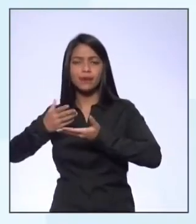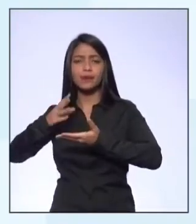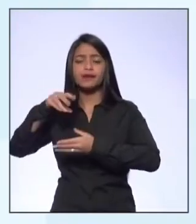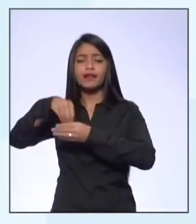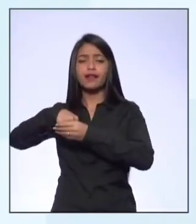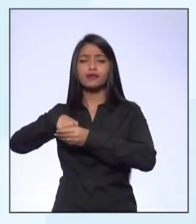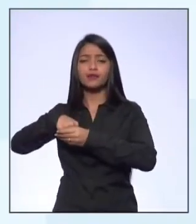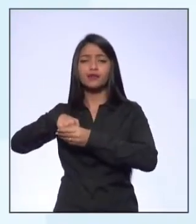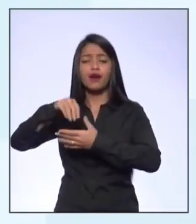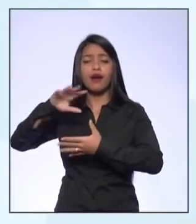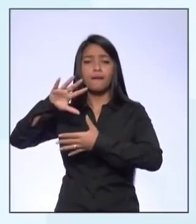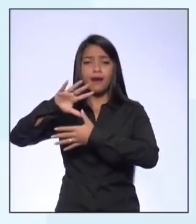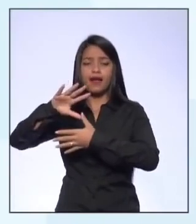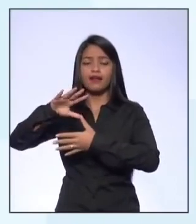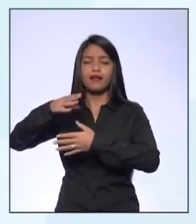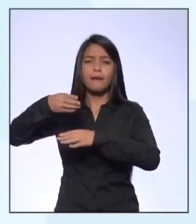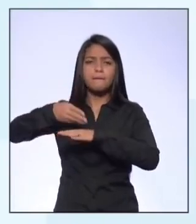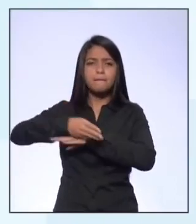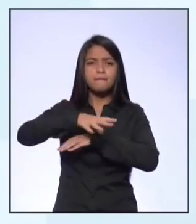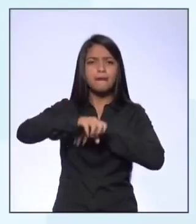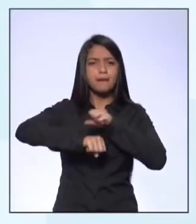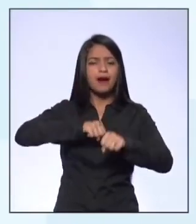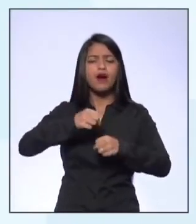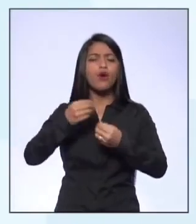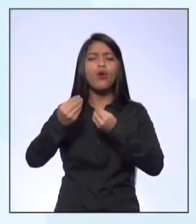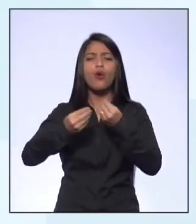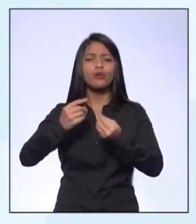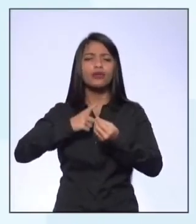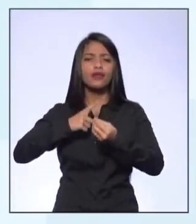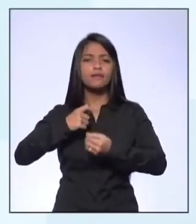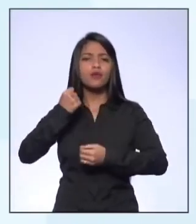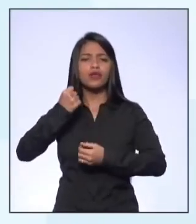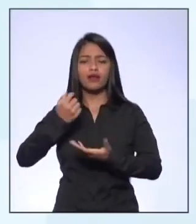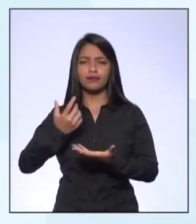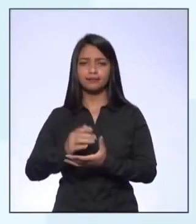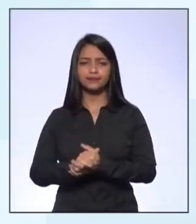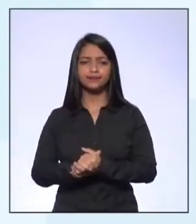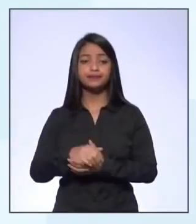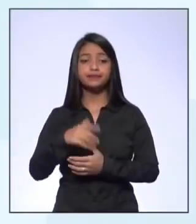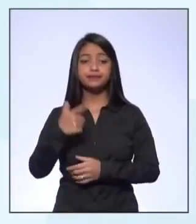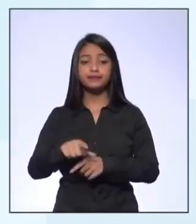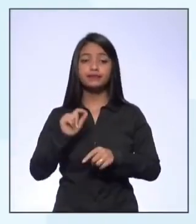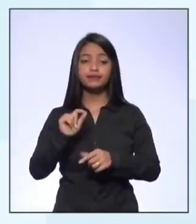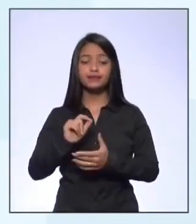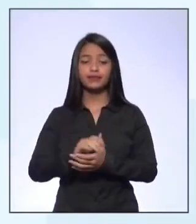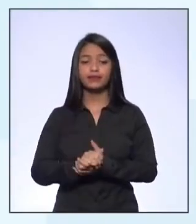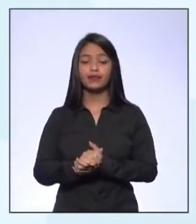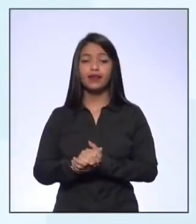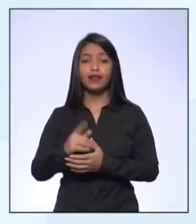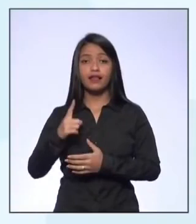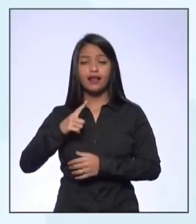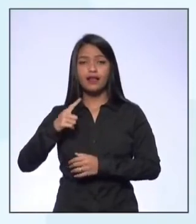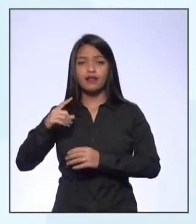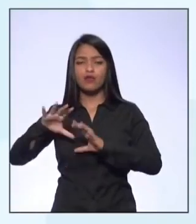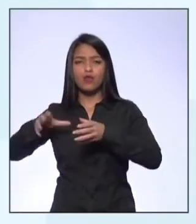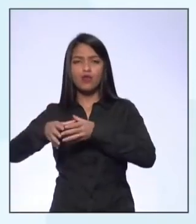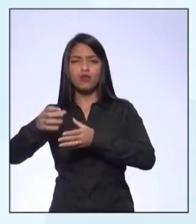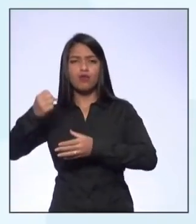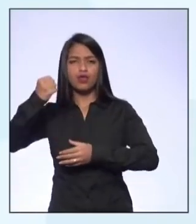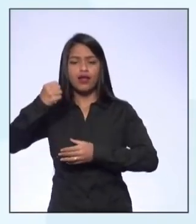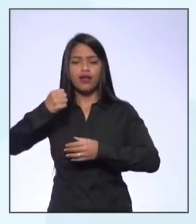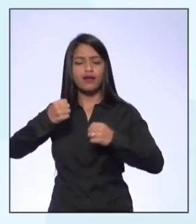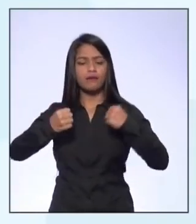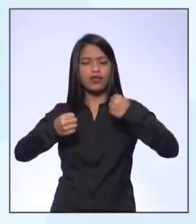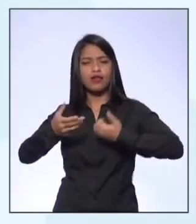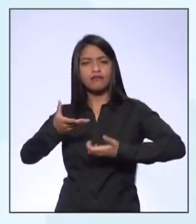dinâmicas desenvolvidas no mundo colonial americano. Analisar as relações de poder na conquista